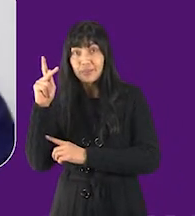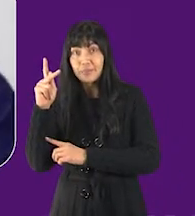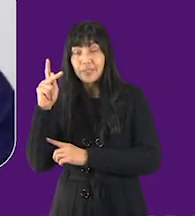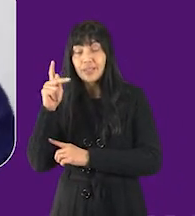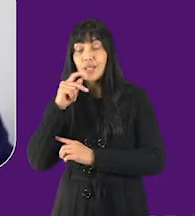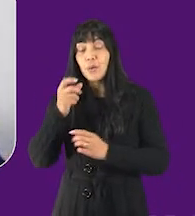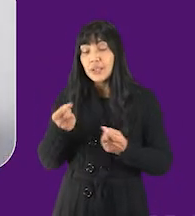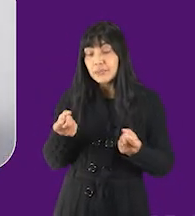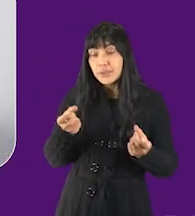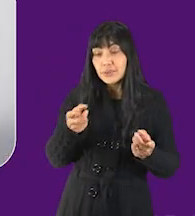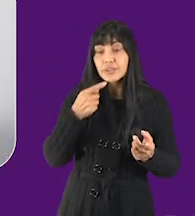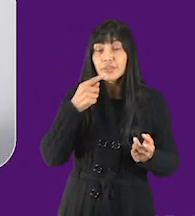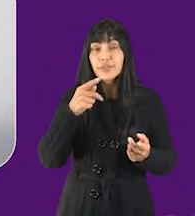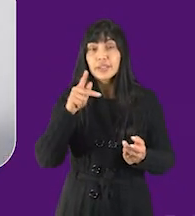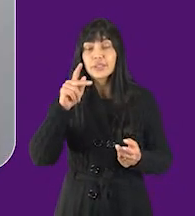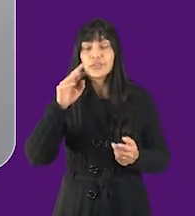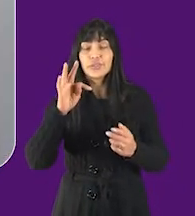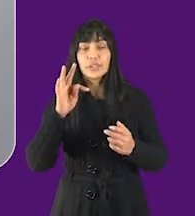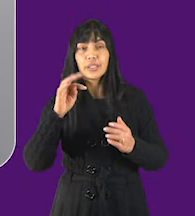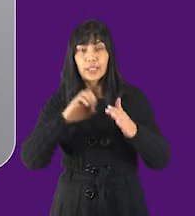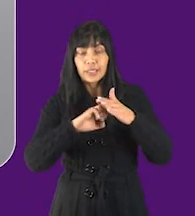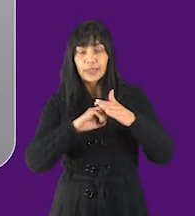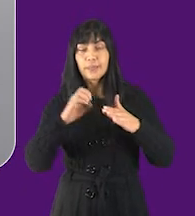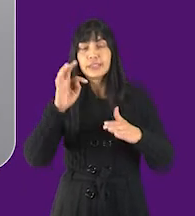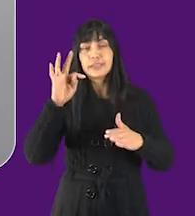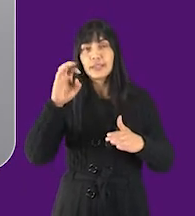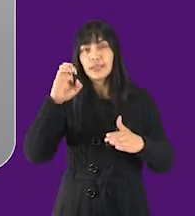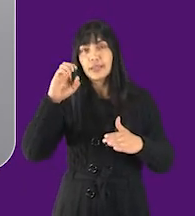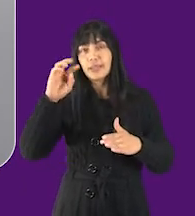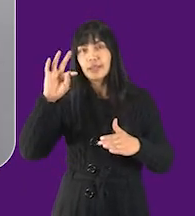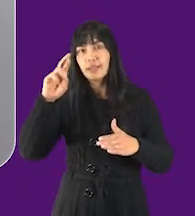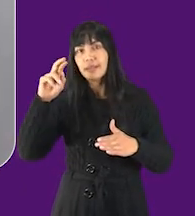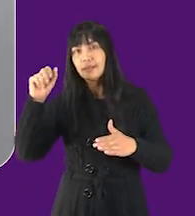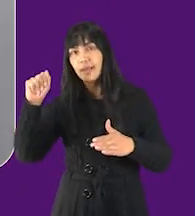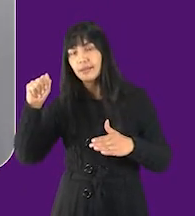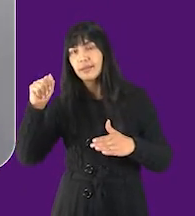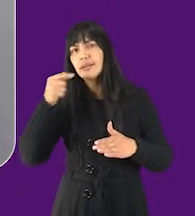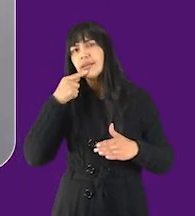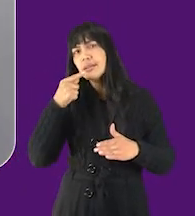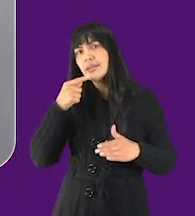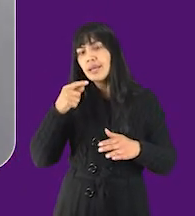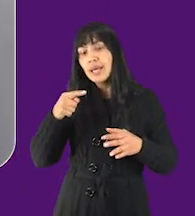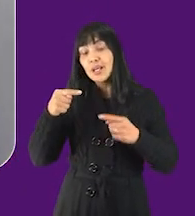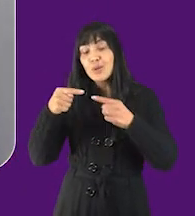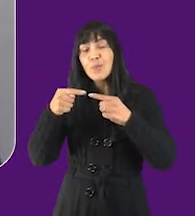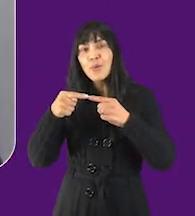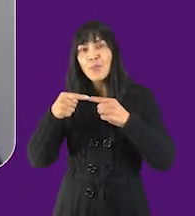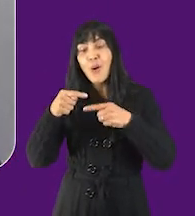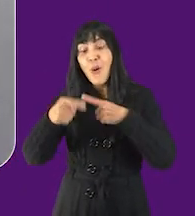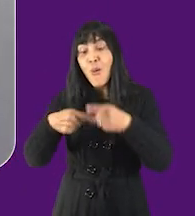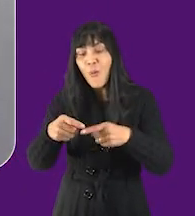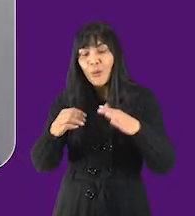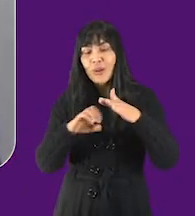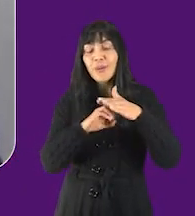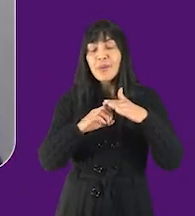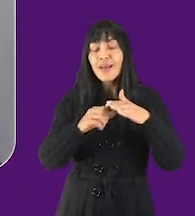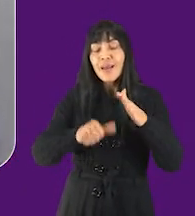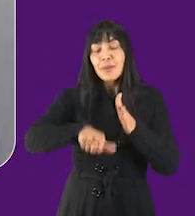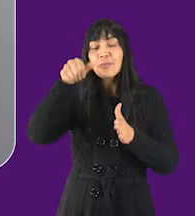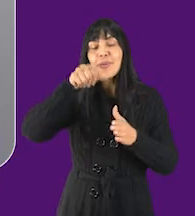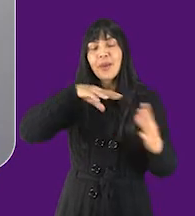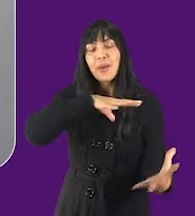é uma das fornecedoras da Tetra e concorre com diversas outras grandes empresas do primeiro